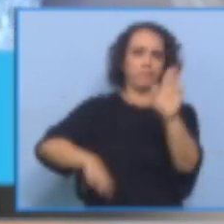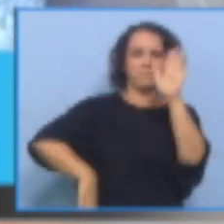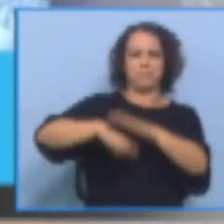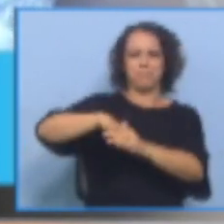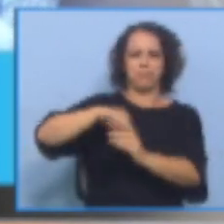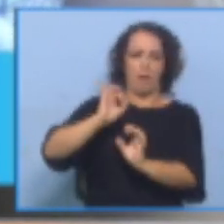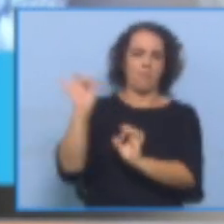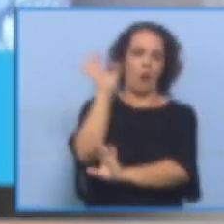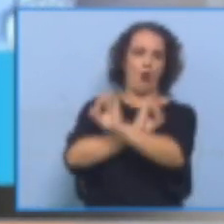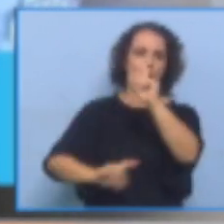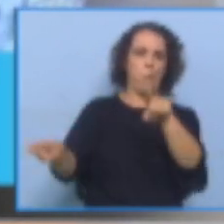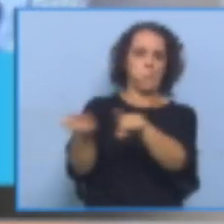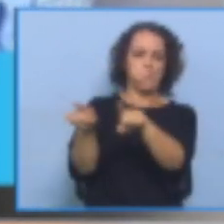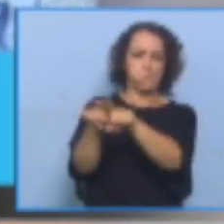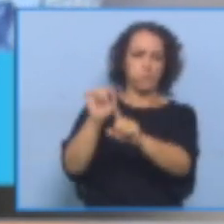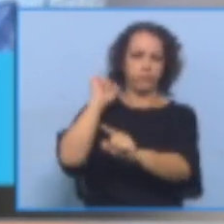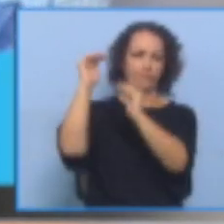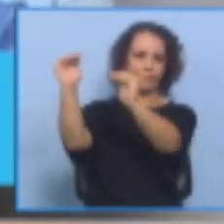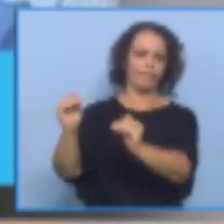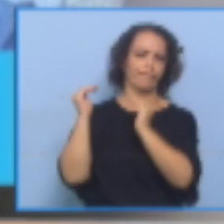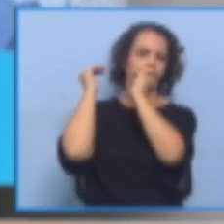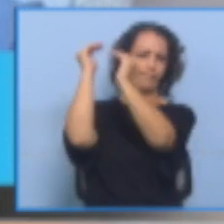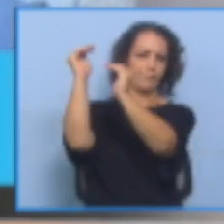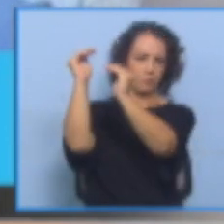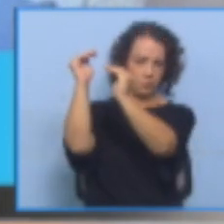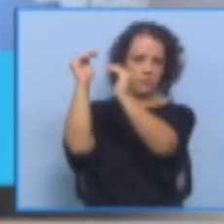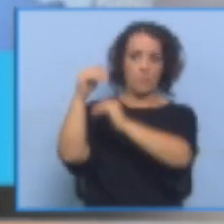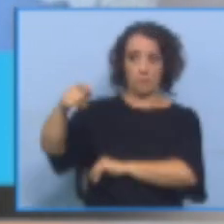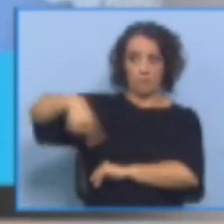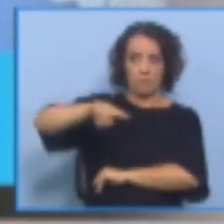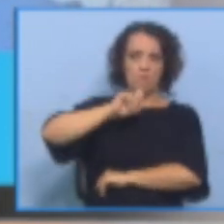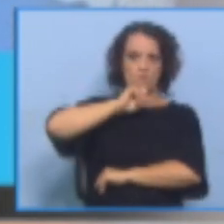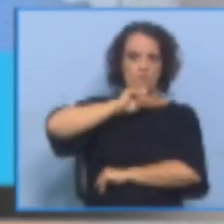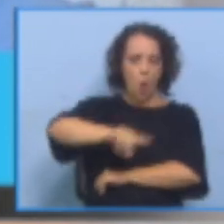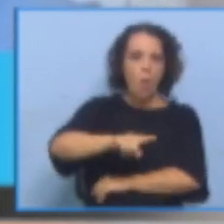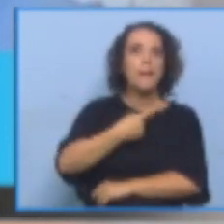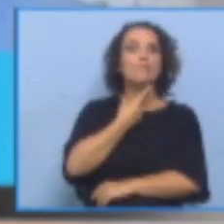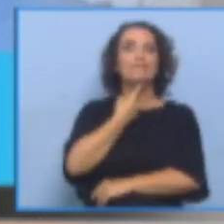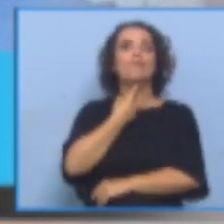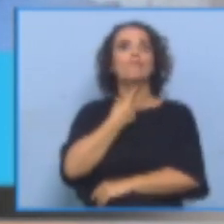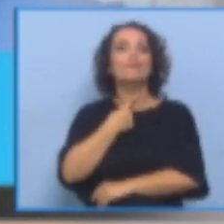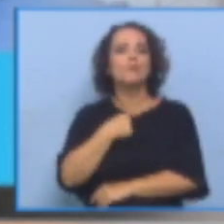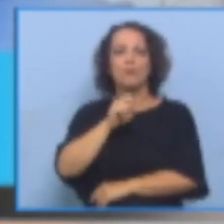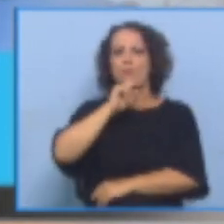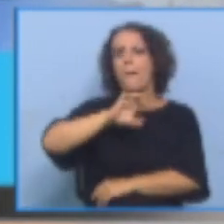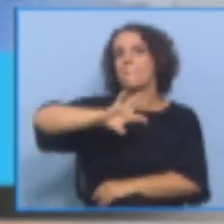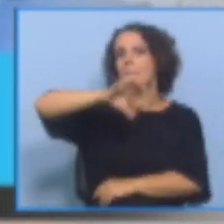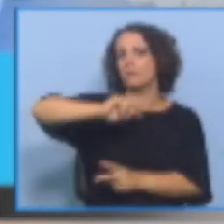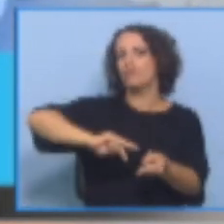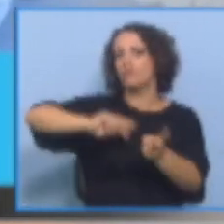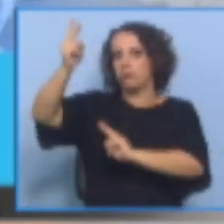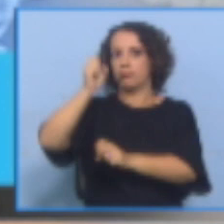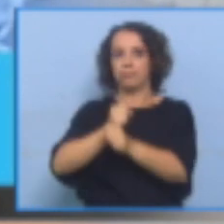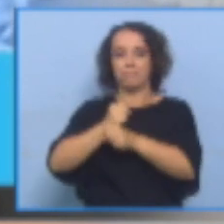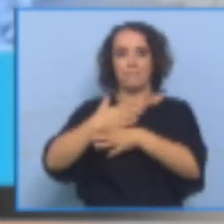mesmo europeu, não é? Portanto, se esses gestores até podem ter a tentação de ir para outro país qualquer